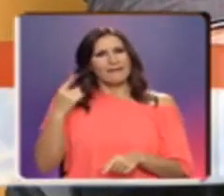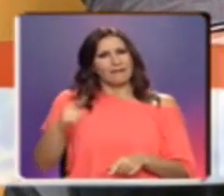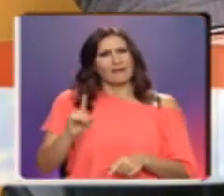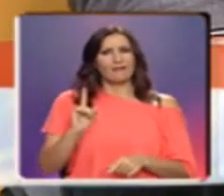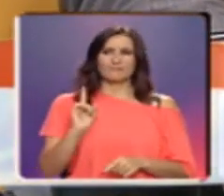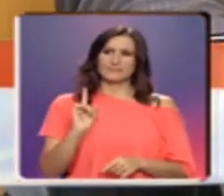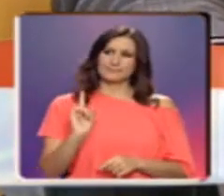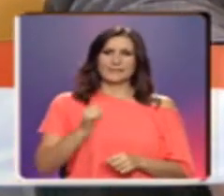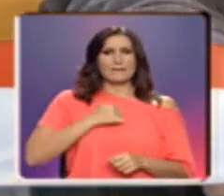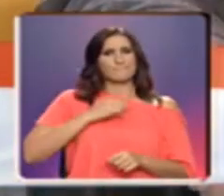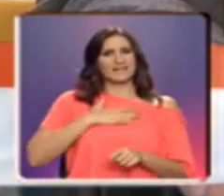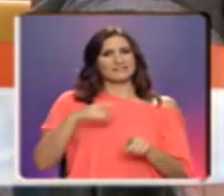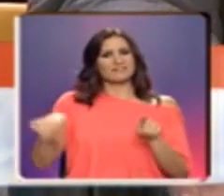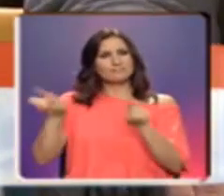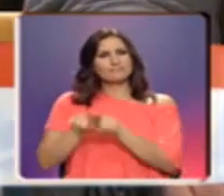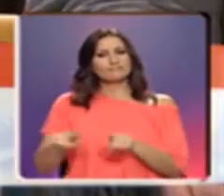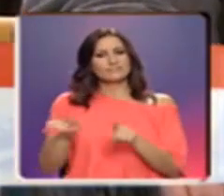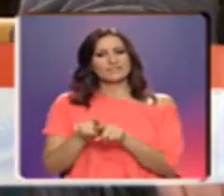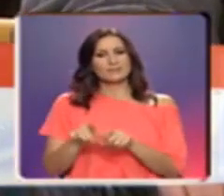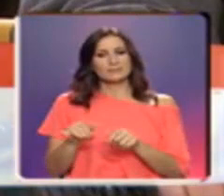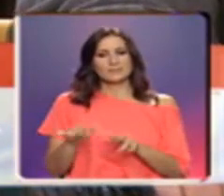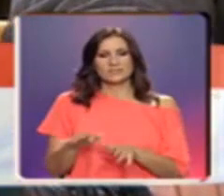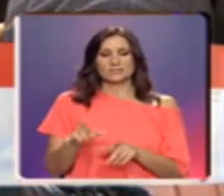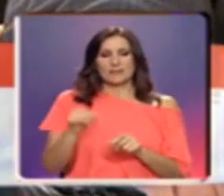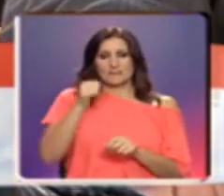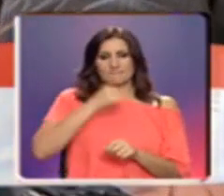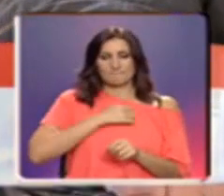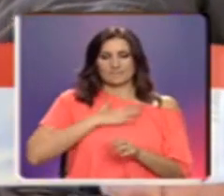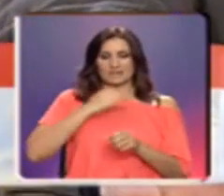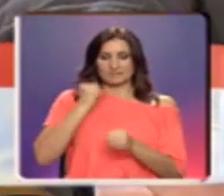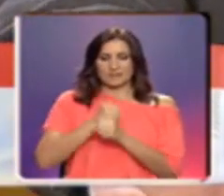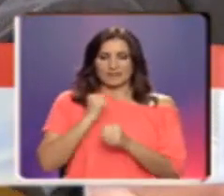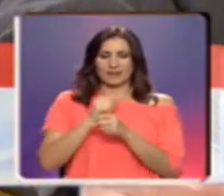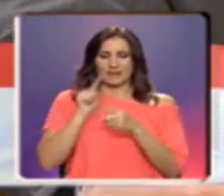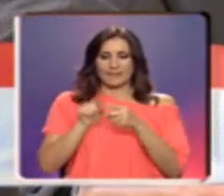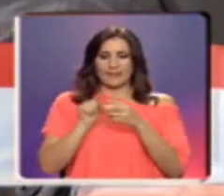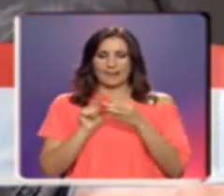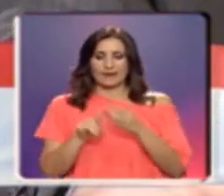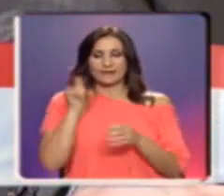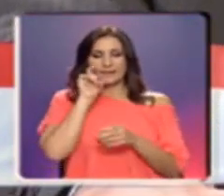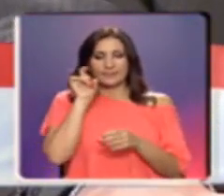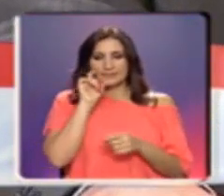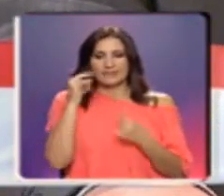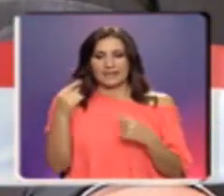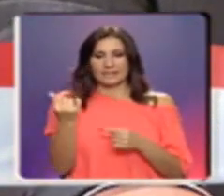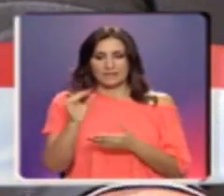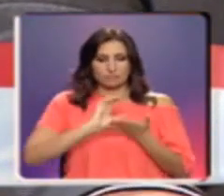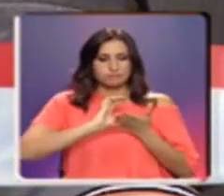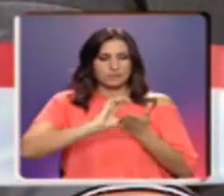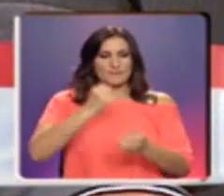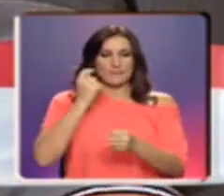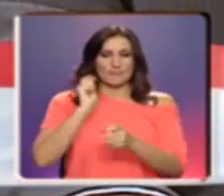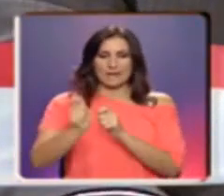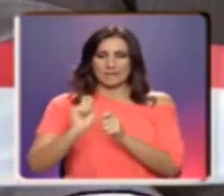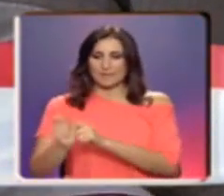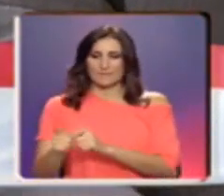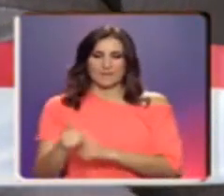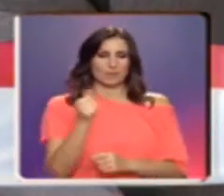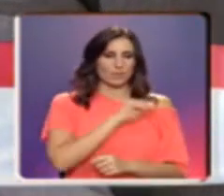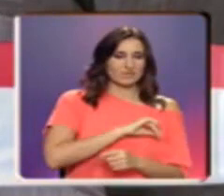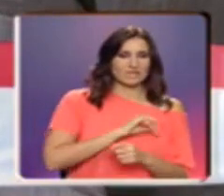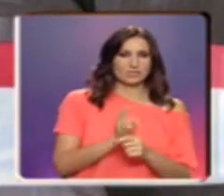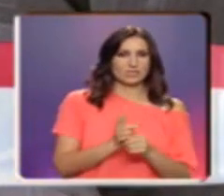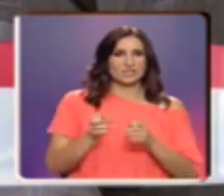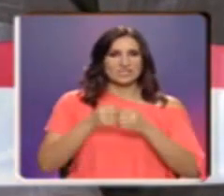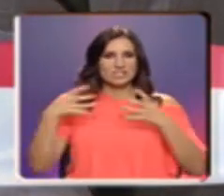e é algo muito, muito, muito distante. Pronto, é uma empresa, temos que trabalhar, temos que fazer, temos que garantir que temos o dinheiro para os ordenados, temos que crescer, temos que